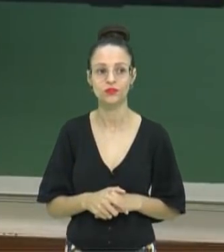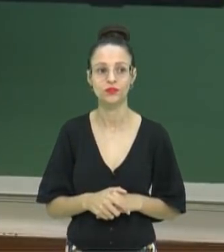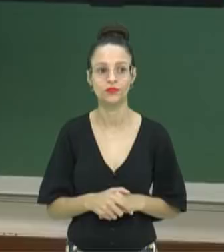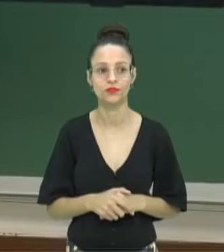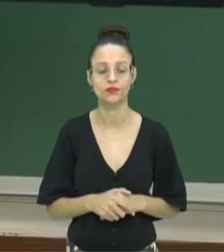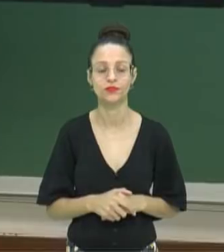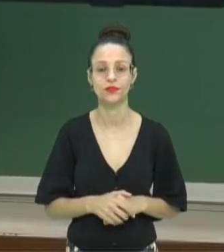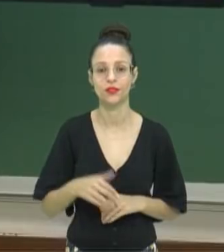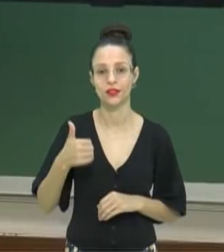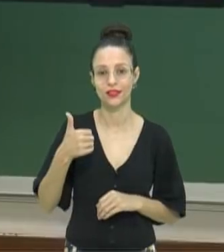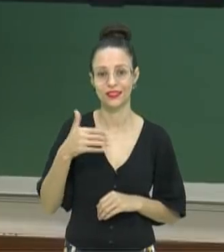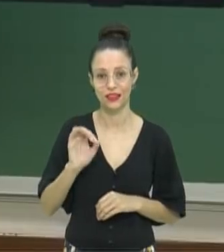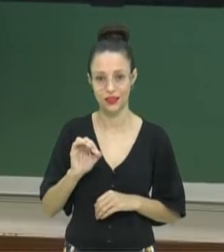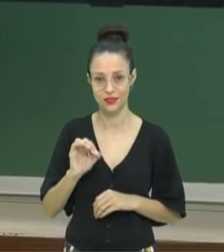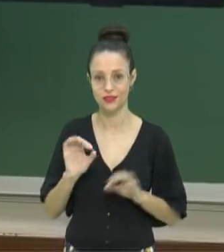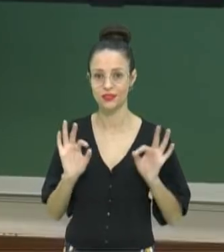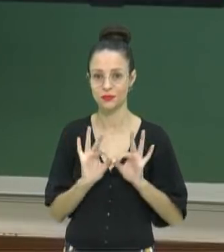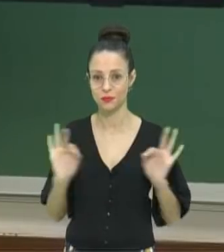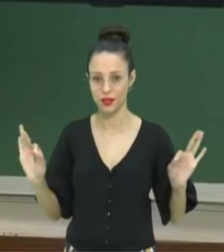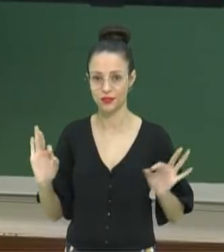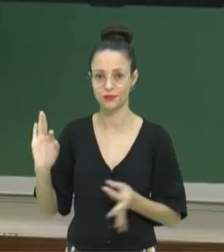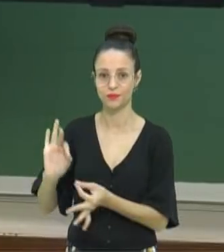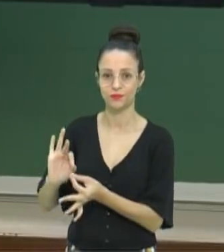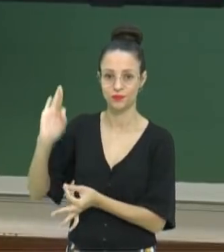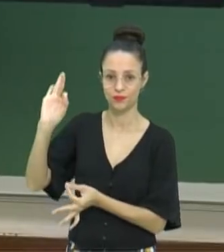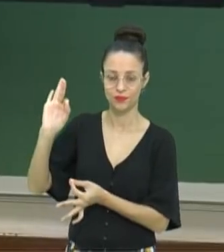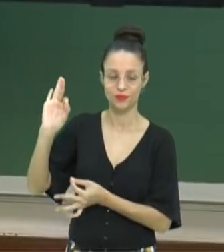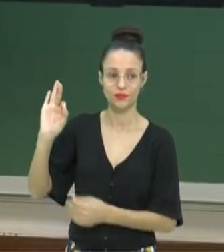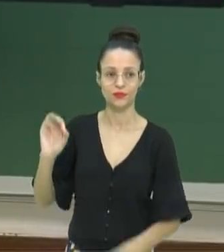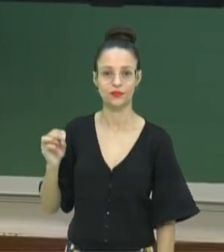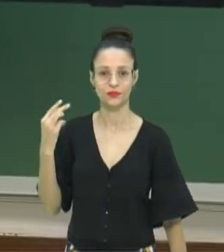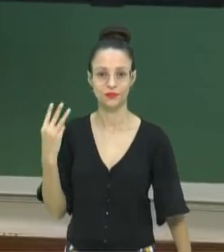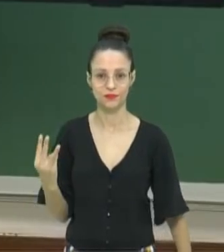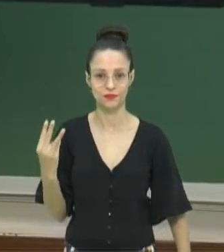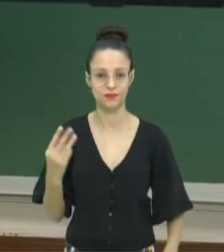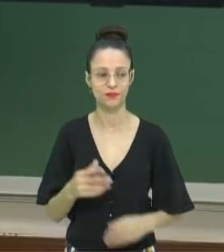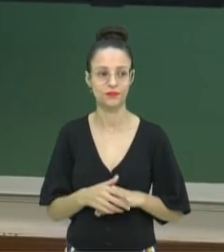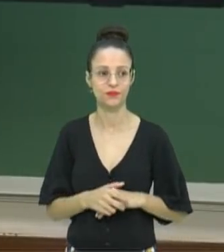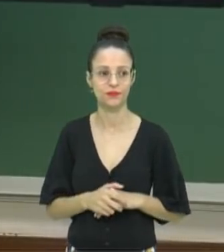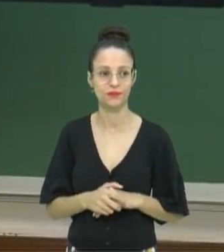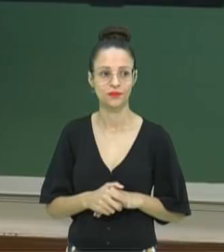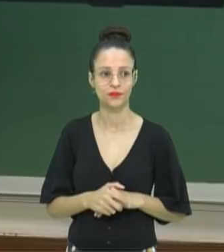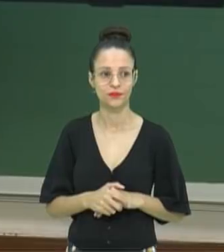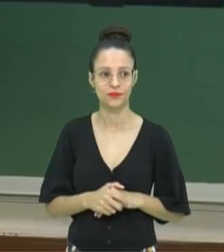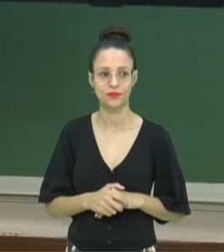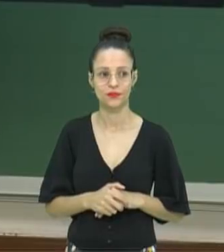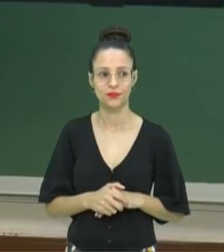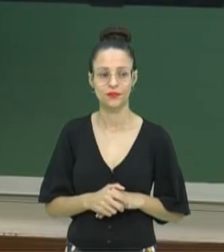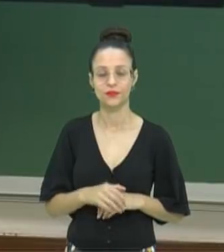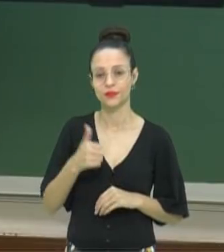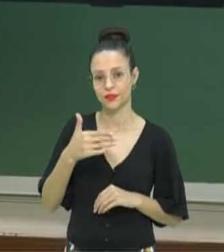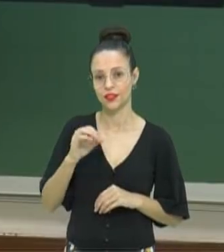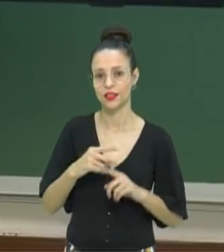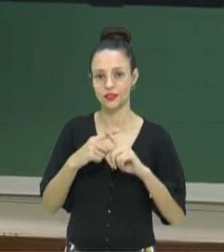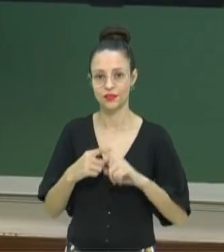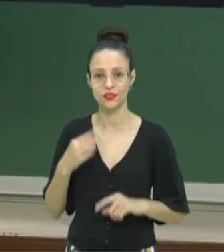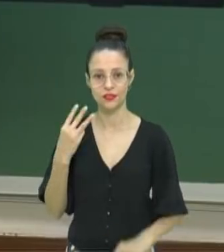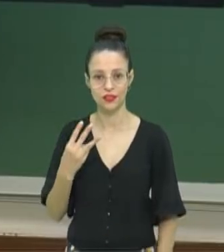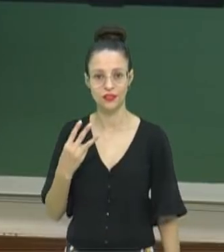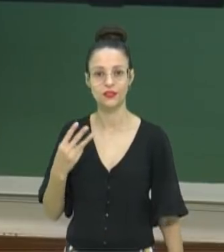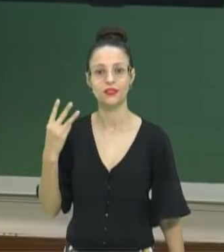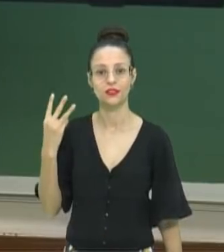é 10 e a altura 3. Então, a área vai ficar 10 vezes 3, que